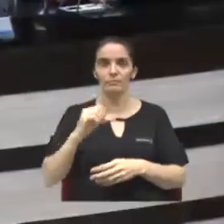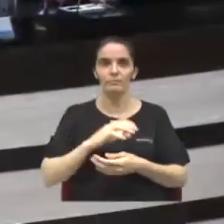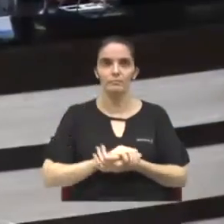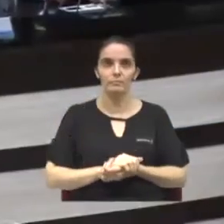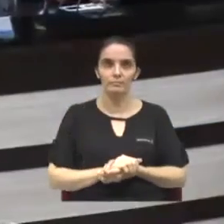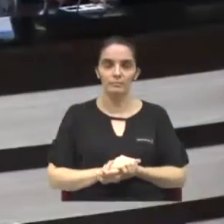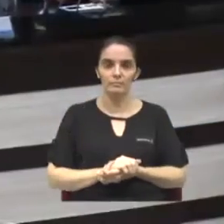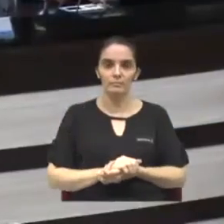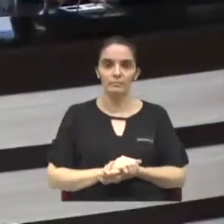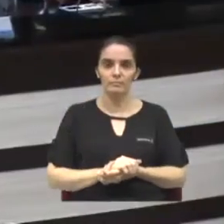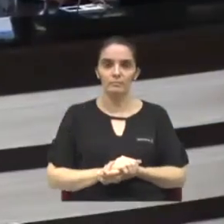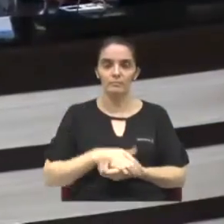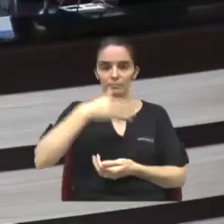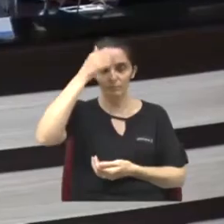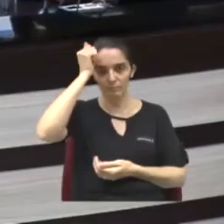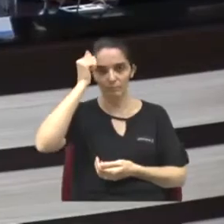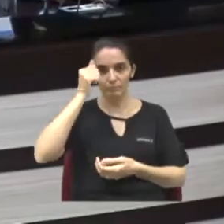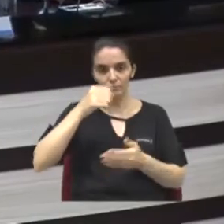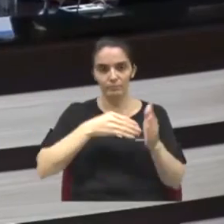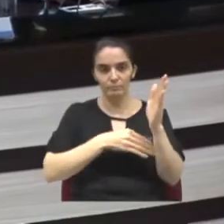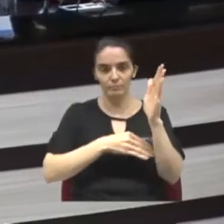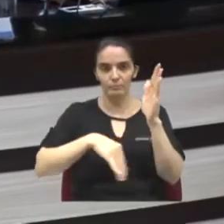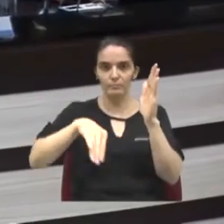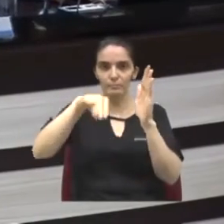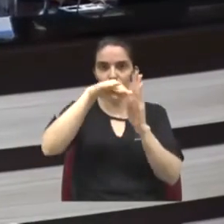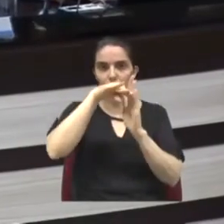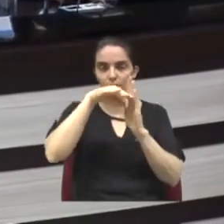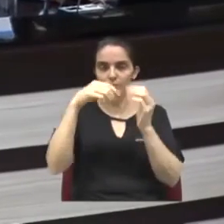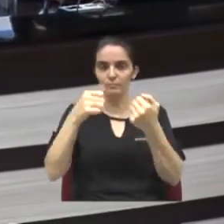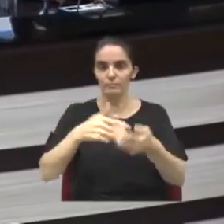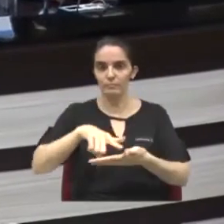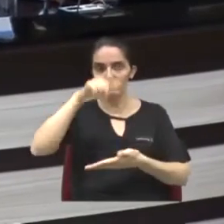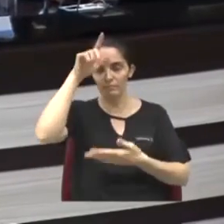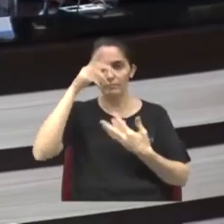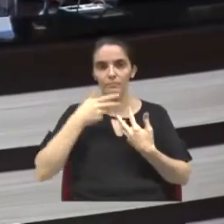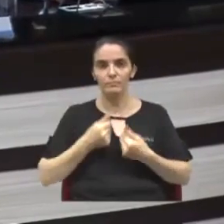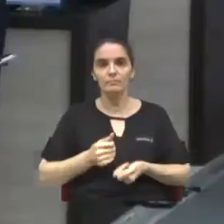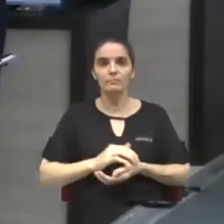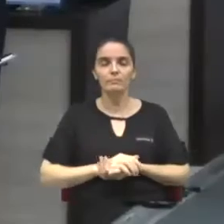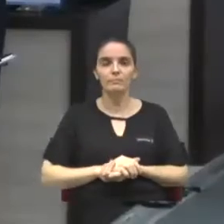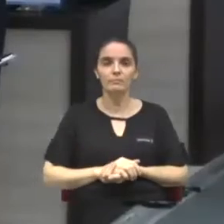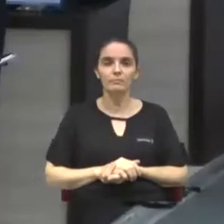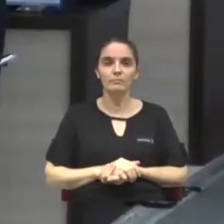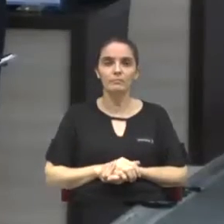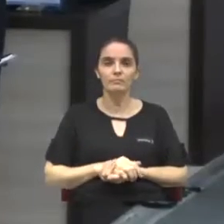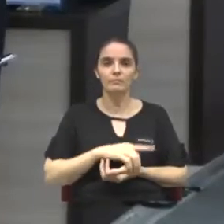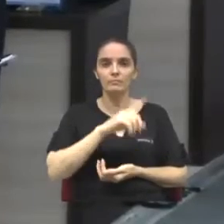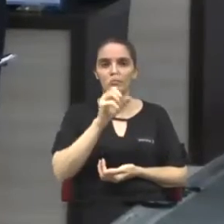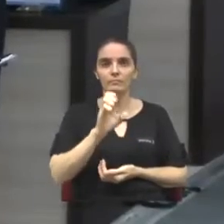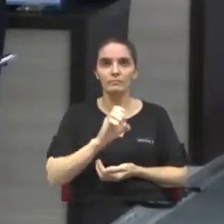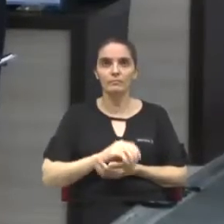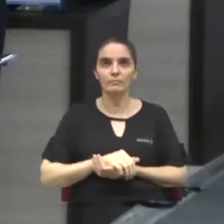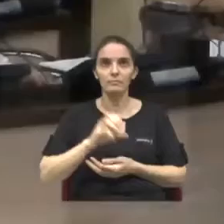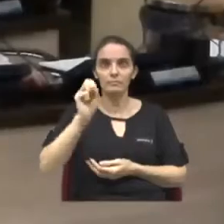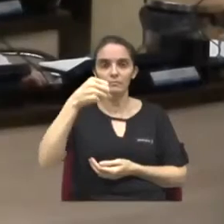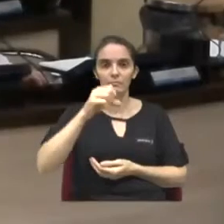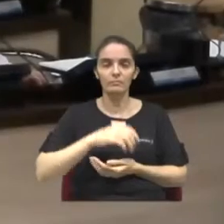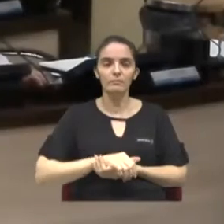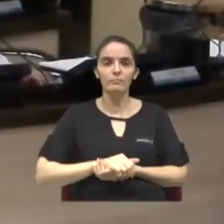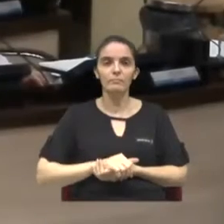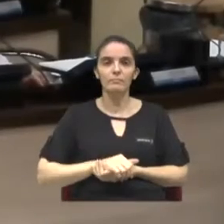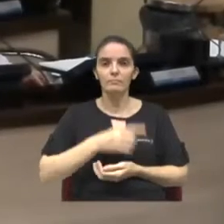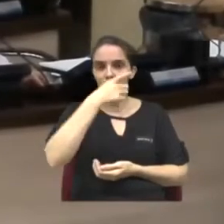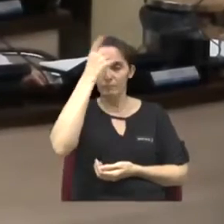O pedido do vereador Toninho Franco de inversão de pauta precisa da anuência dos líderes. Vereador Zé Damix. Sim. Vereador